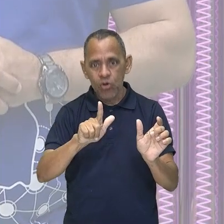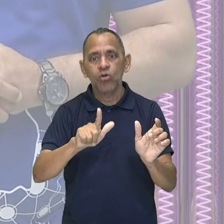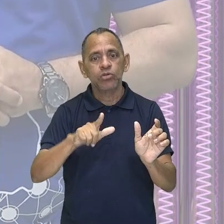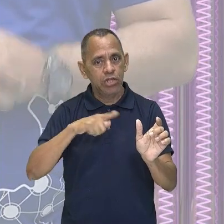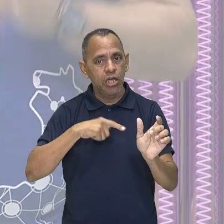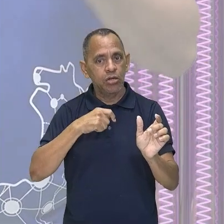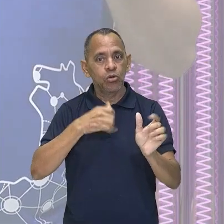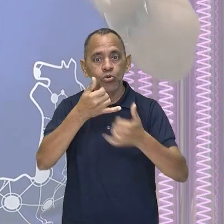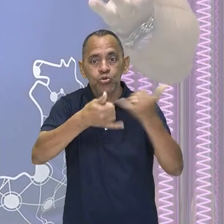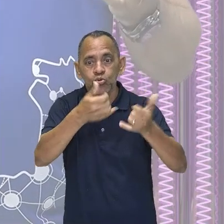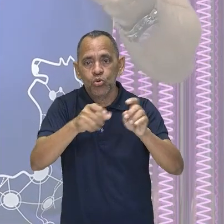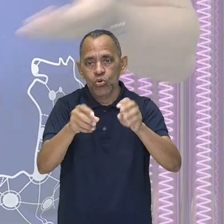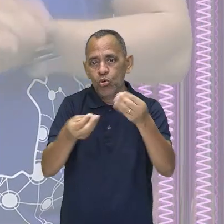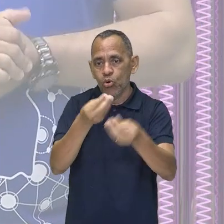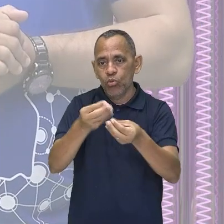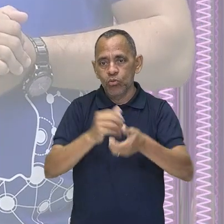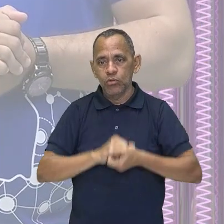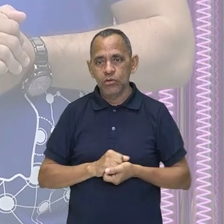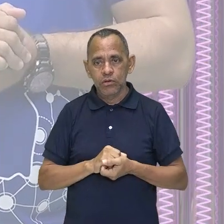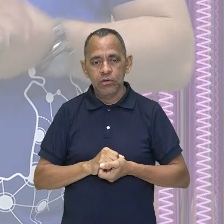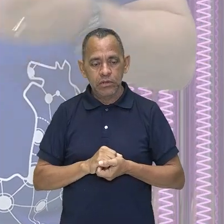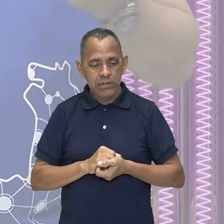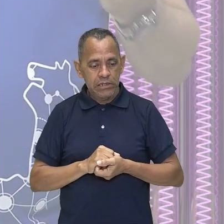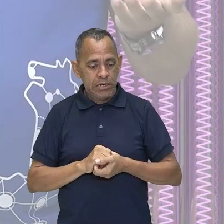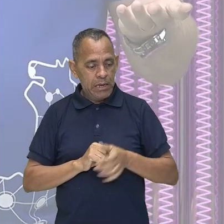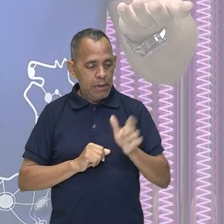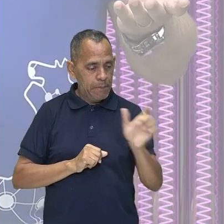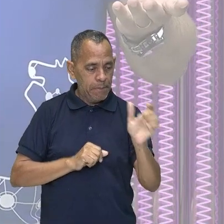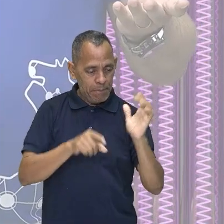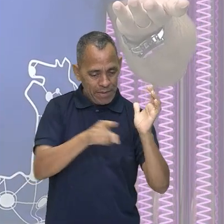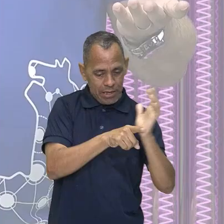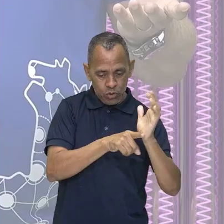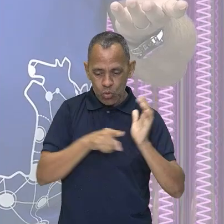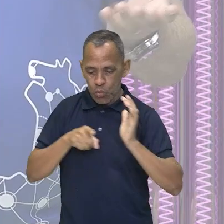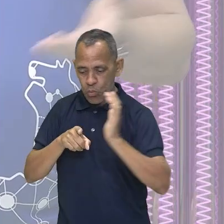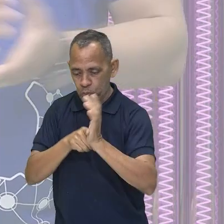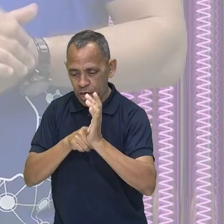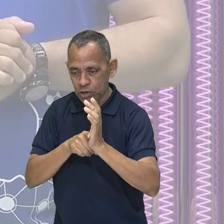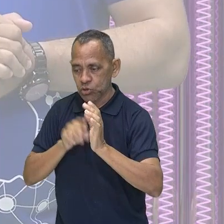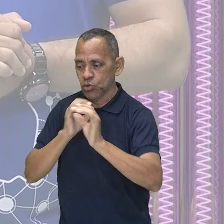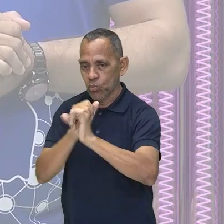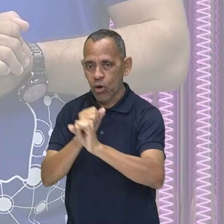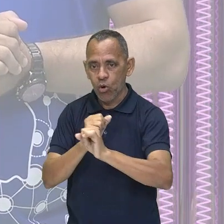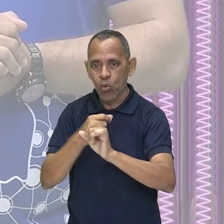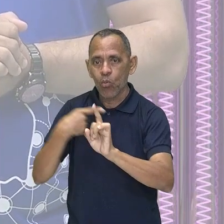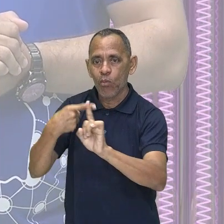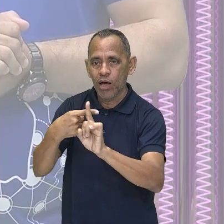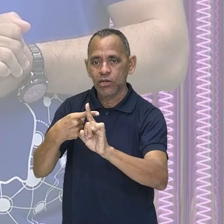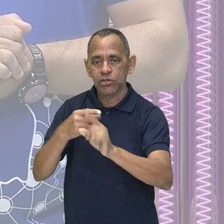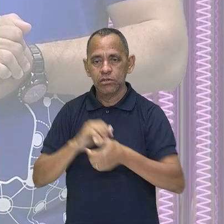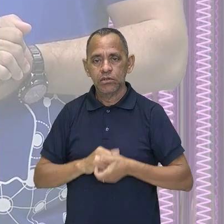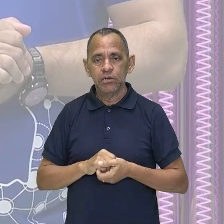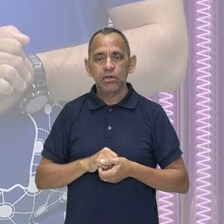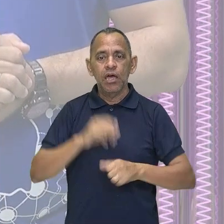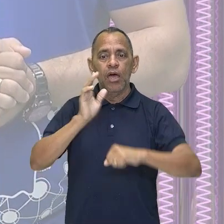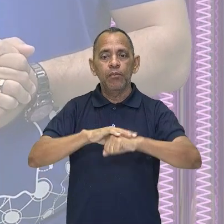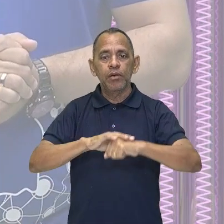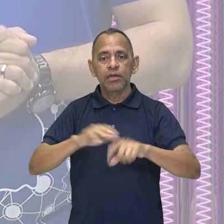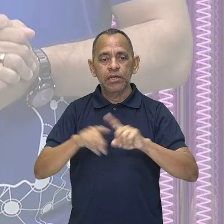iguais, o que acontece? Dá positivo. Então, é o mesmo do que 7 mais 7 mais 7, que